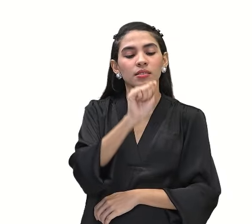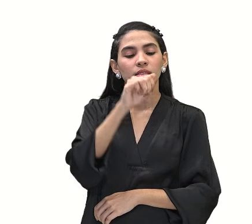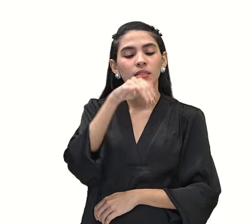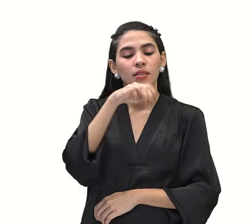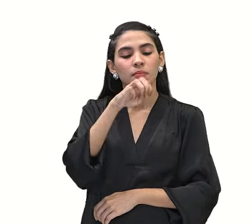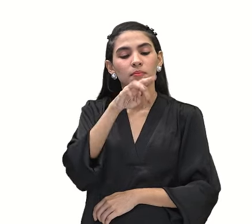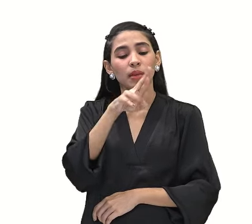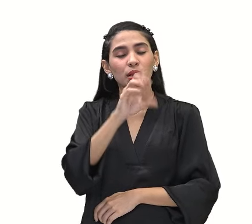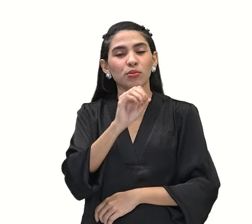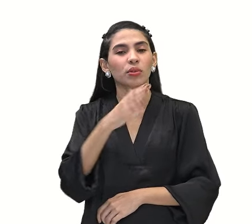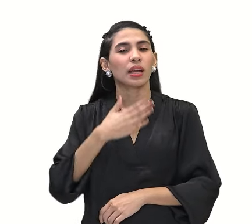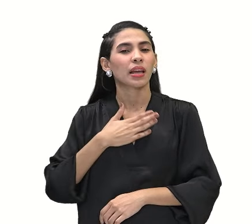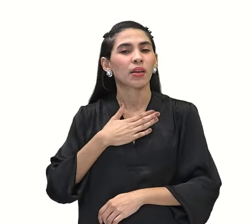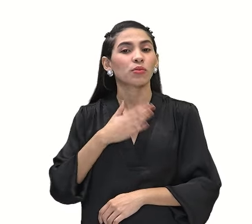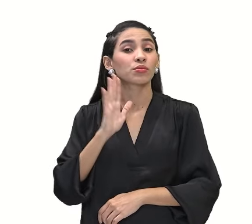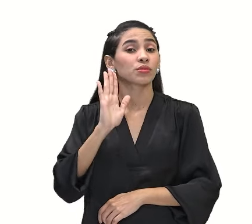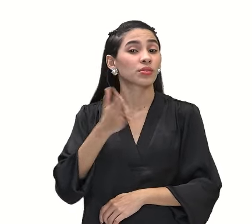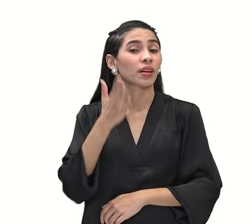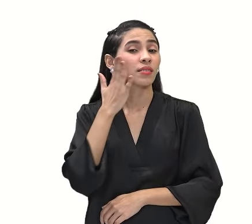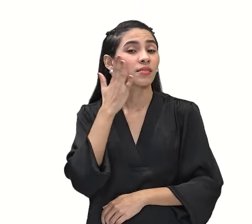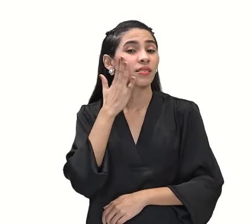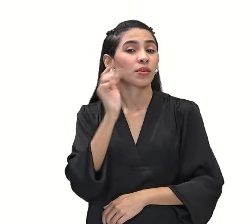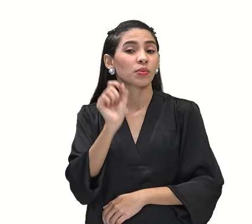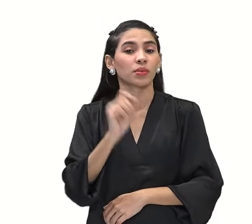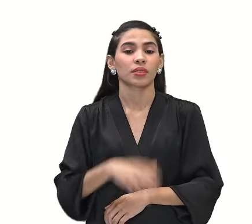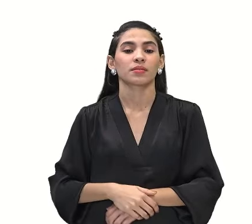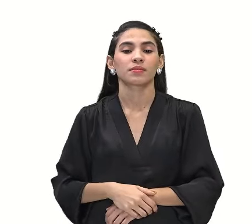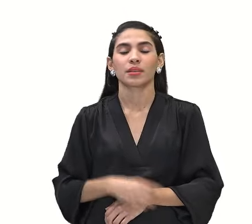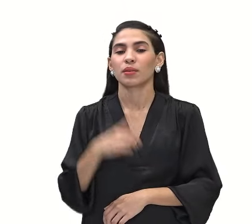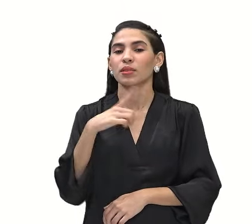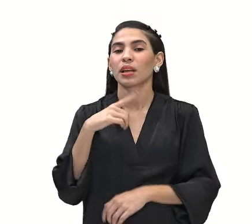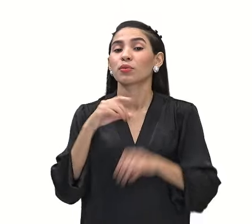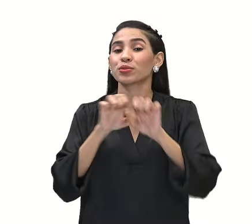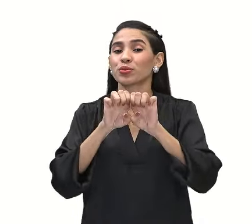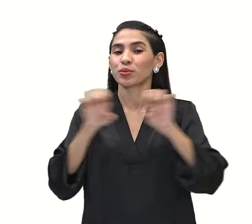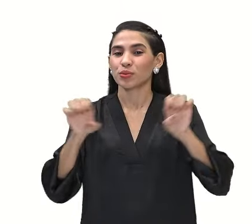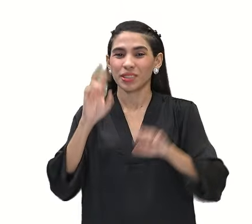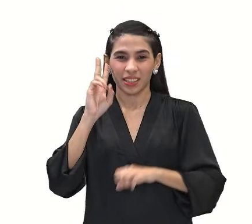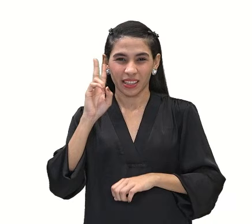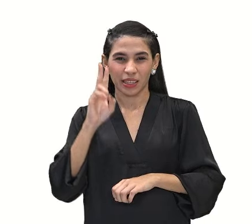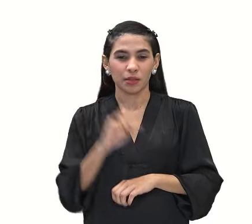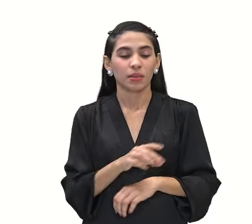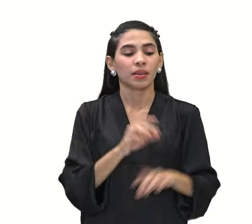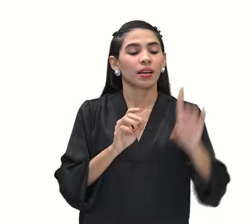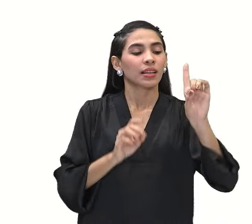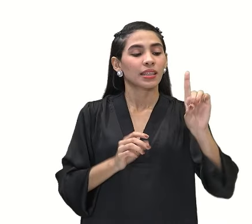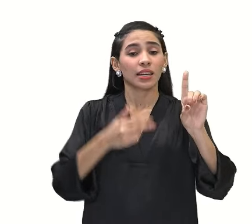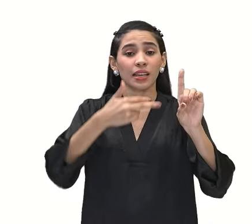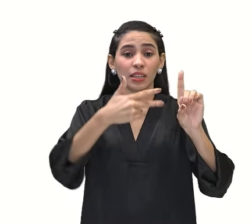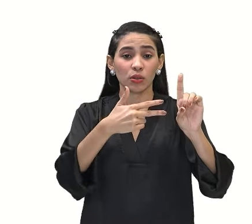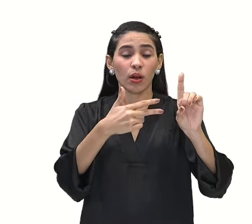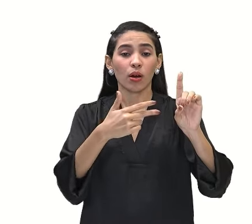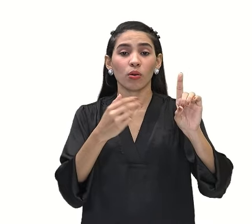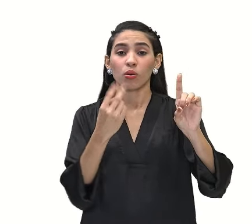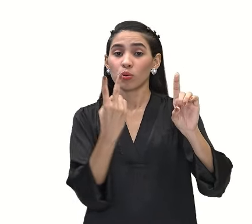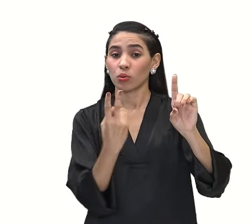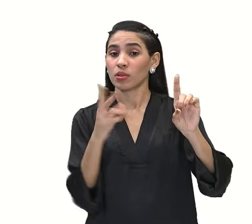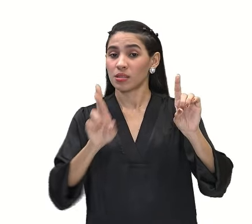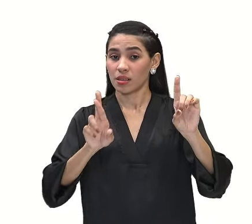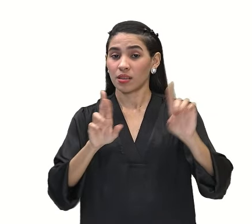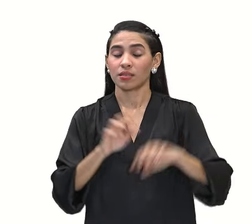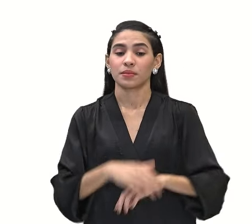já sei que eu tenho o d igual a 2R Olha só pessoal então